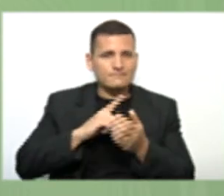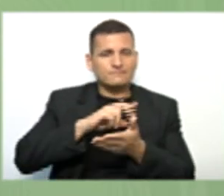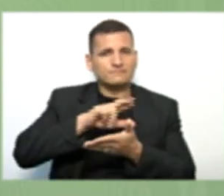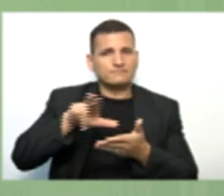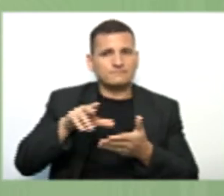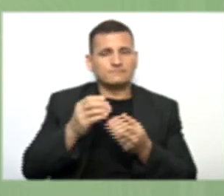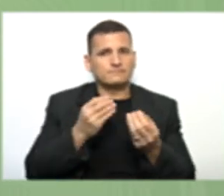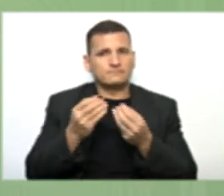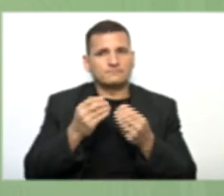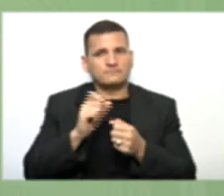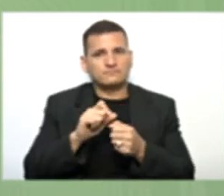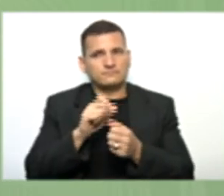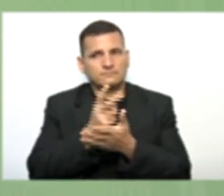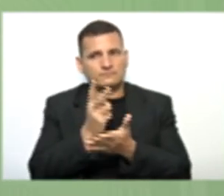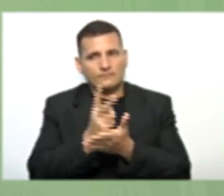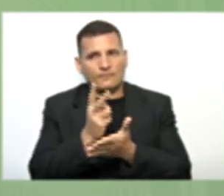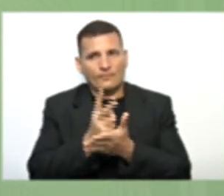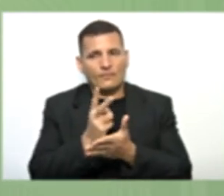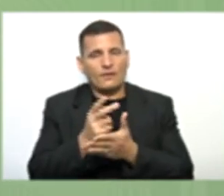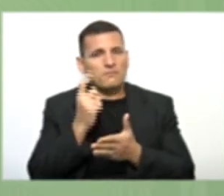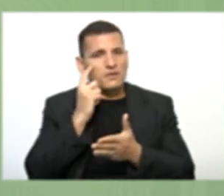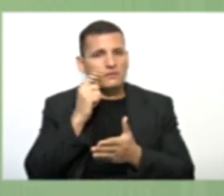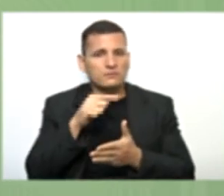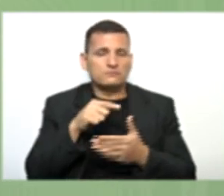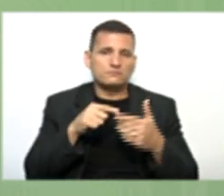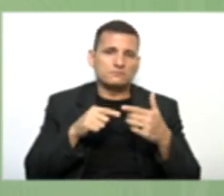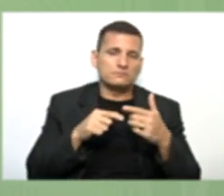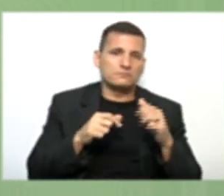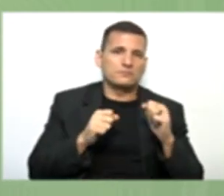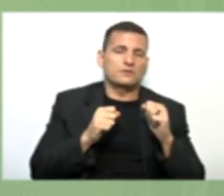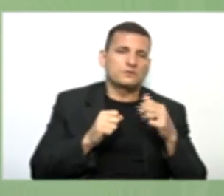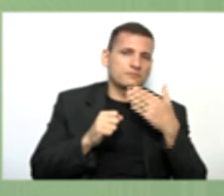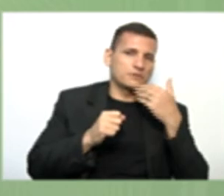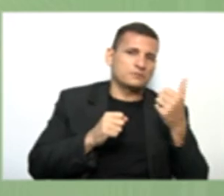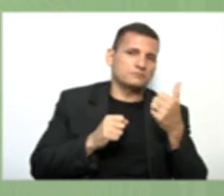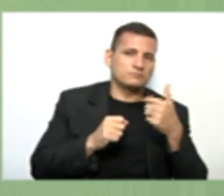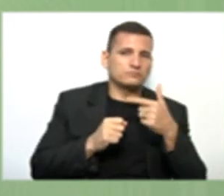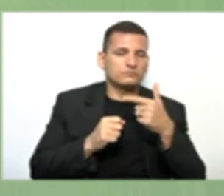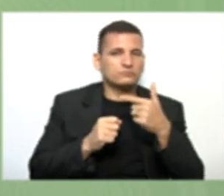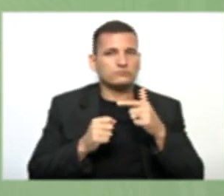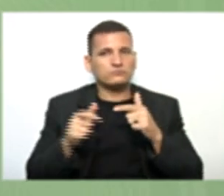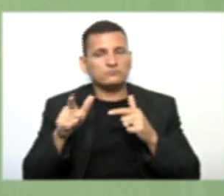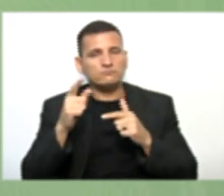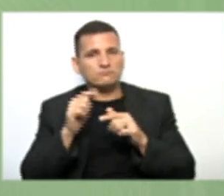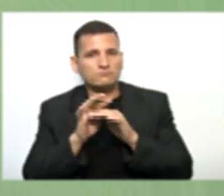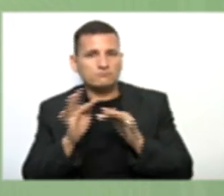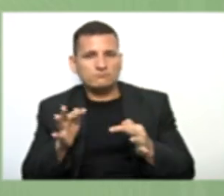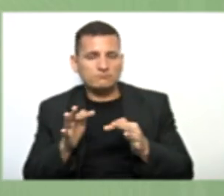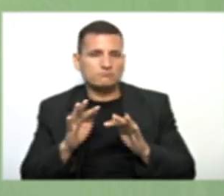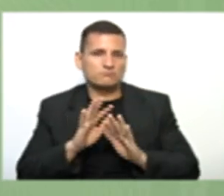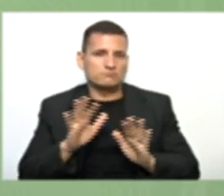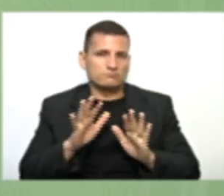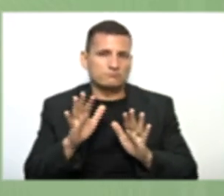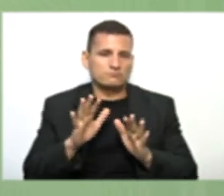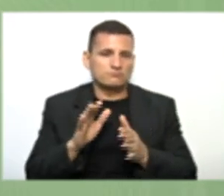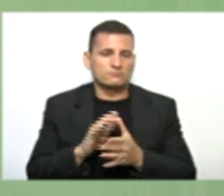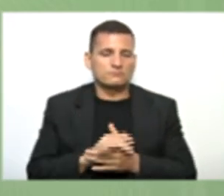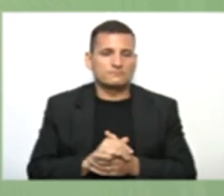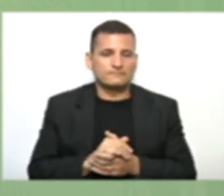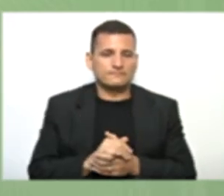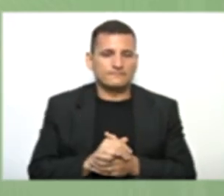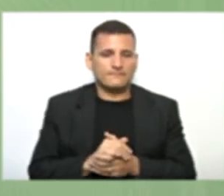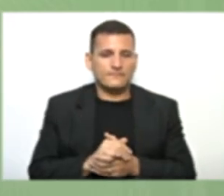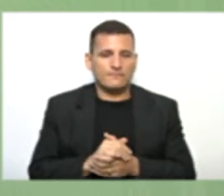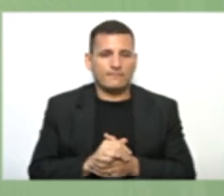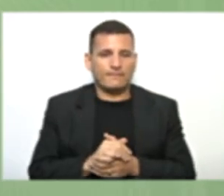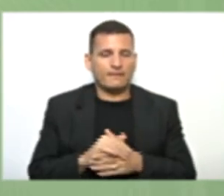né? Uma, a gente vê, poxa, eu poderia ter feito melhor, e outra, a gente começa de uma forma bem simples, bem humilde, que é fazer